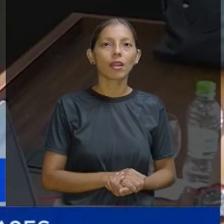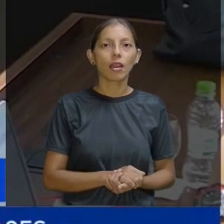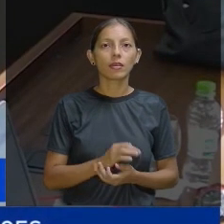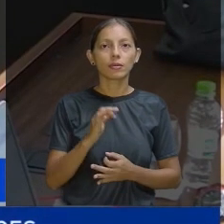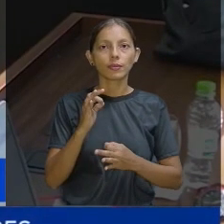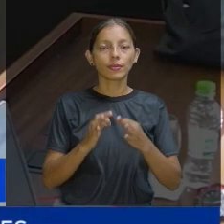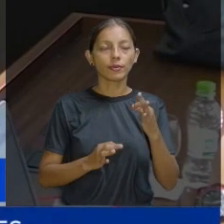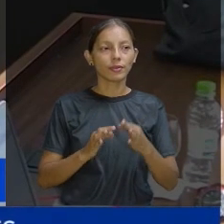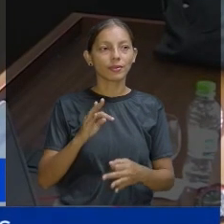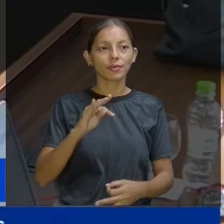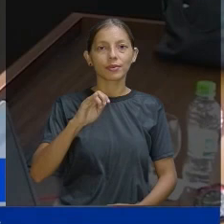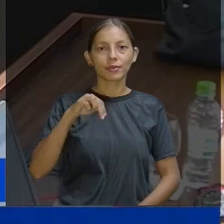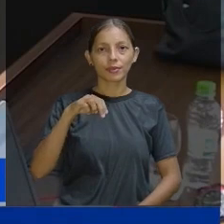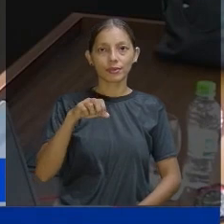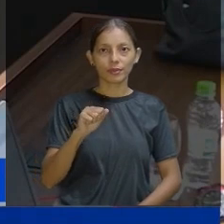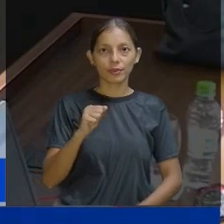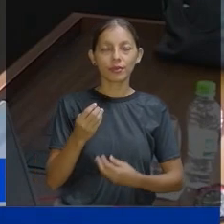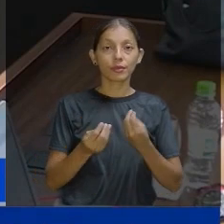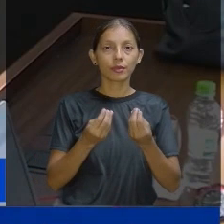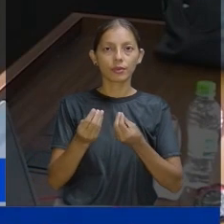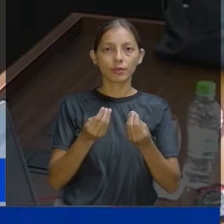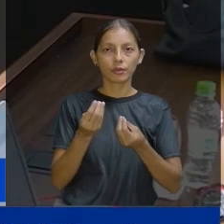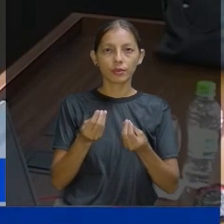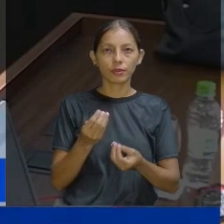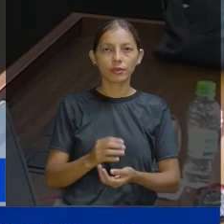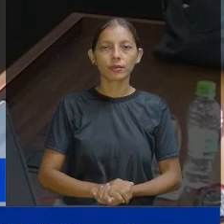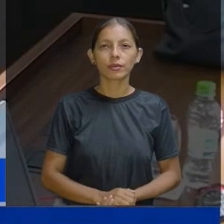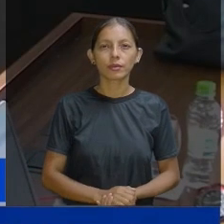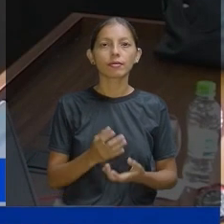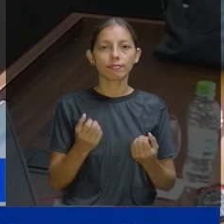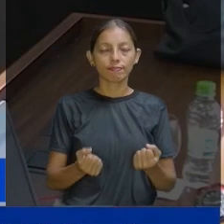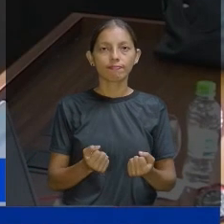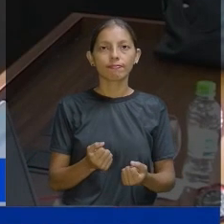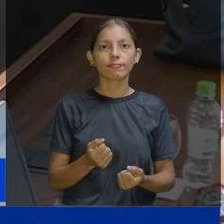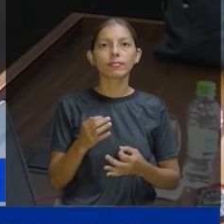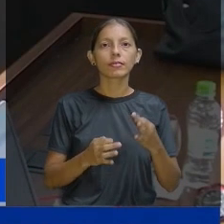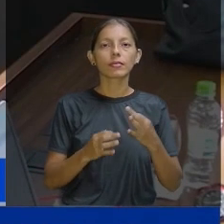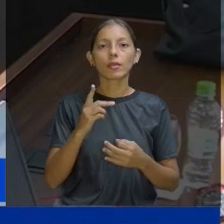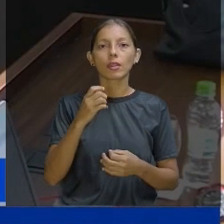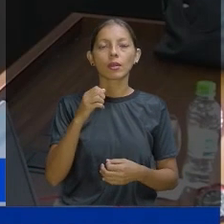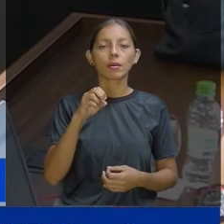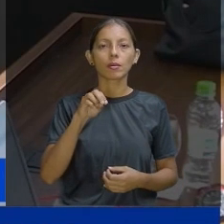Presidente. Pela aprovação. Como vota a juíza Paola Santos?